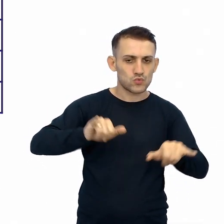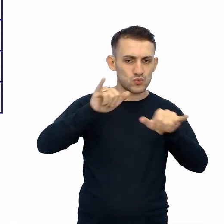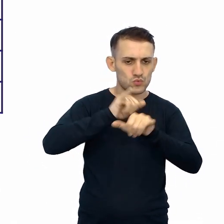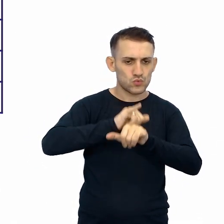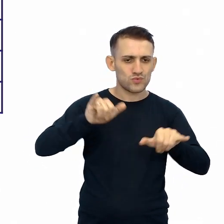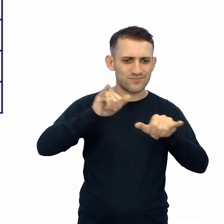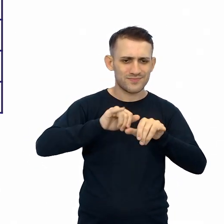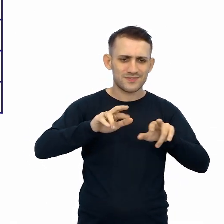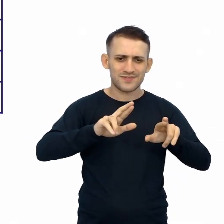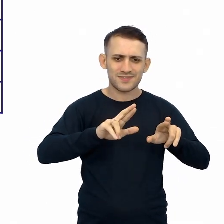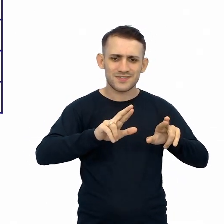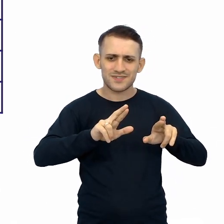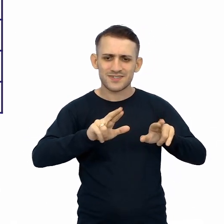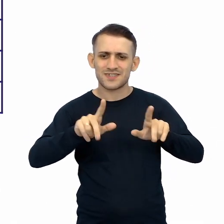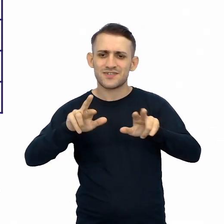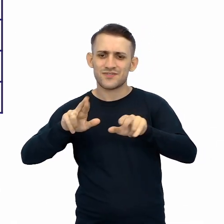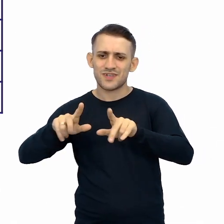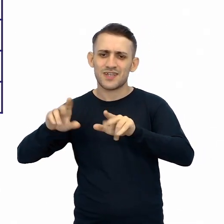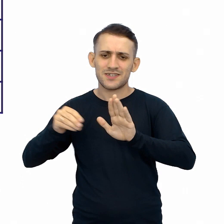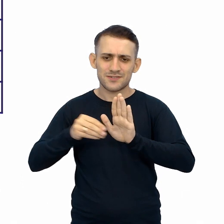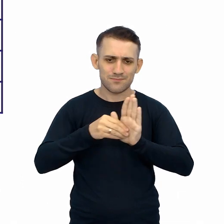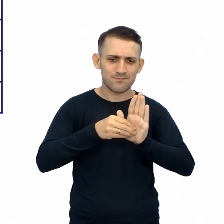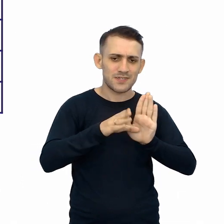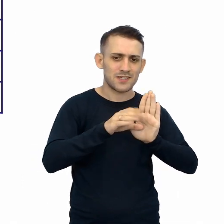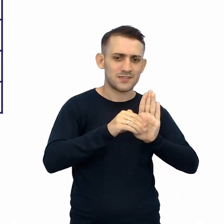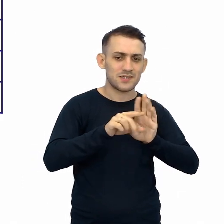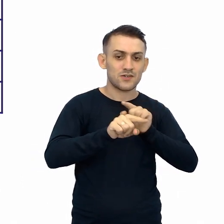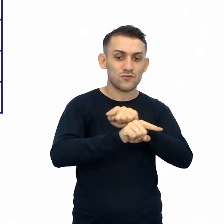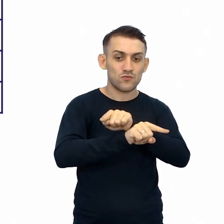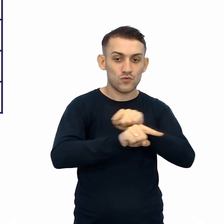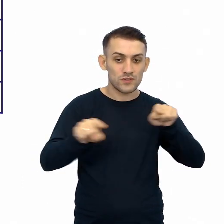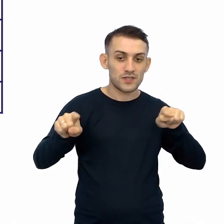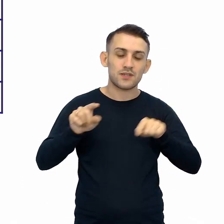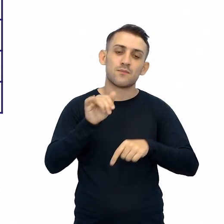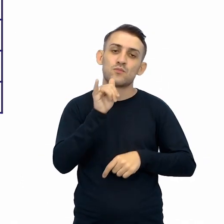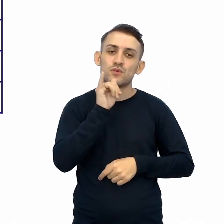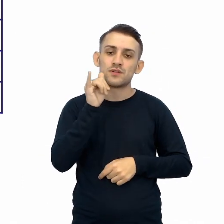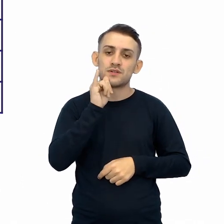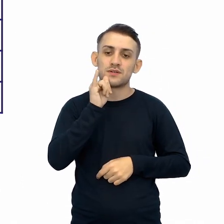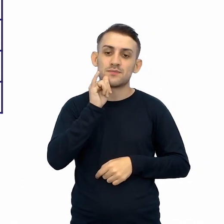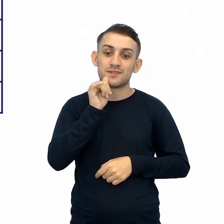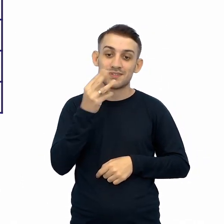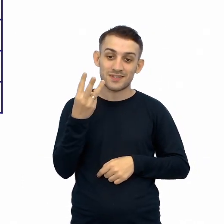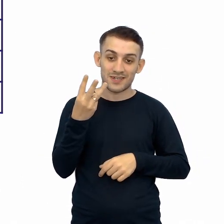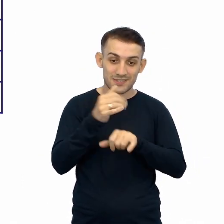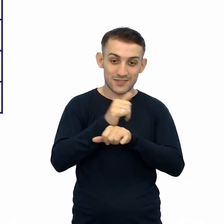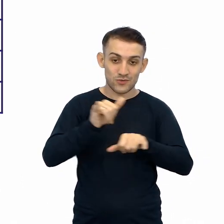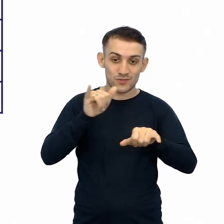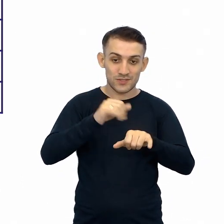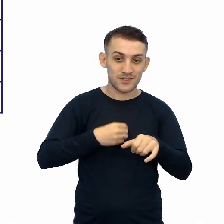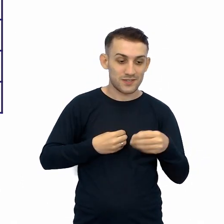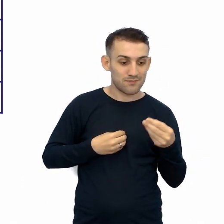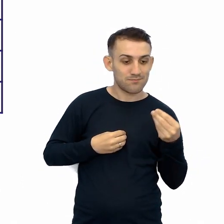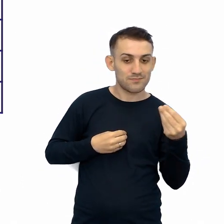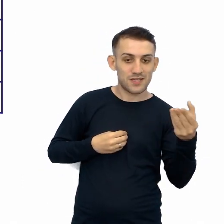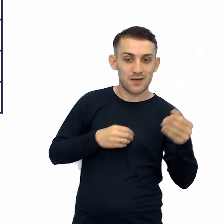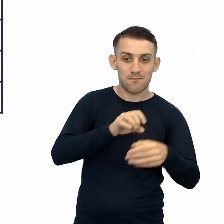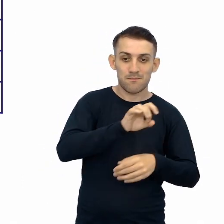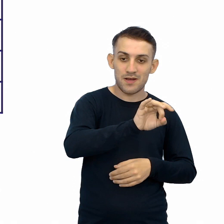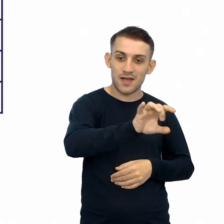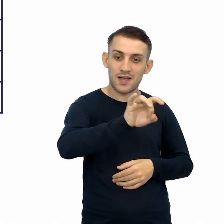diferentes suportes, diferentes mídias. Vocês vão distribuir 3 notícias para cada grupo